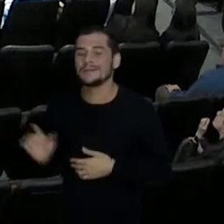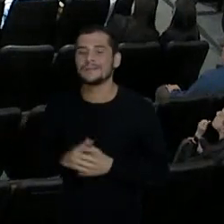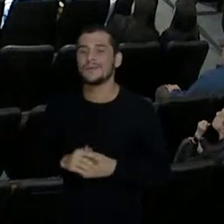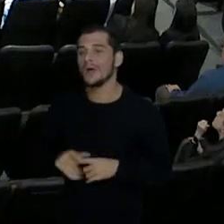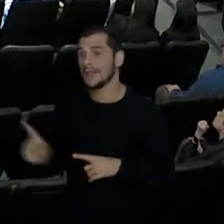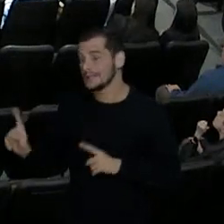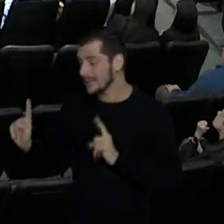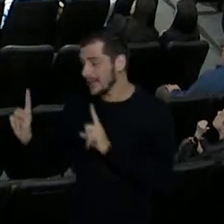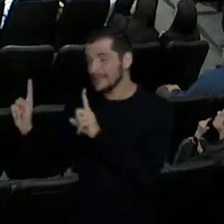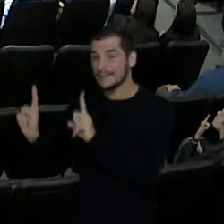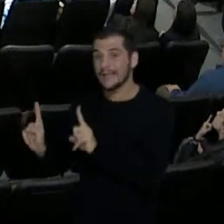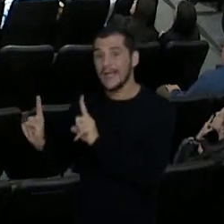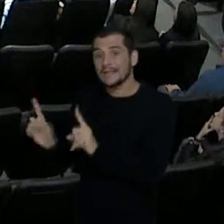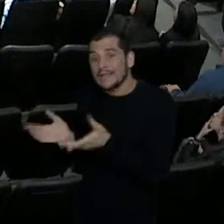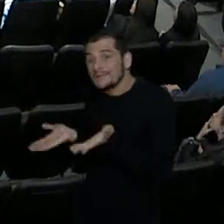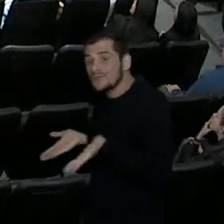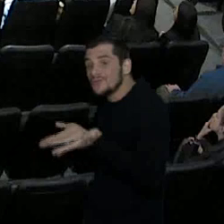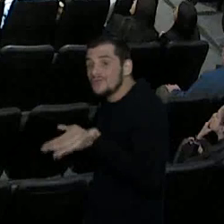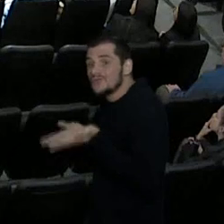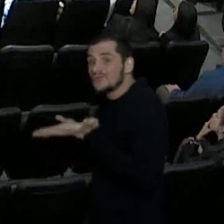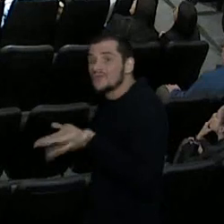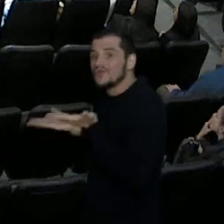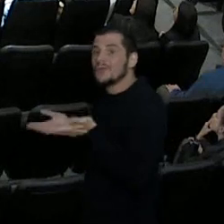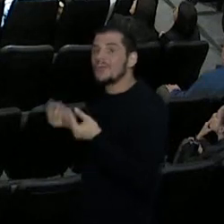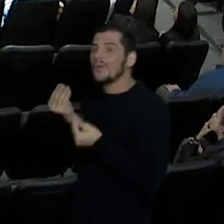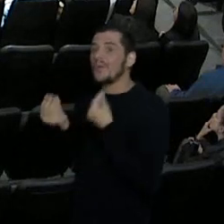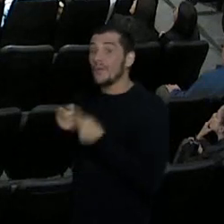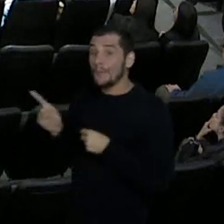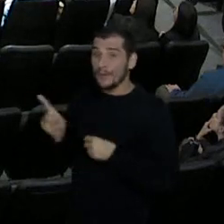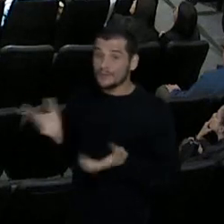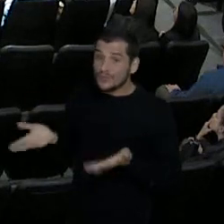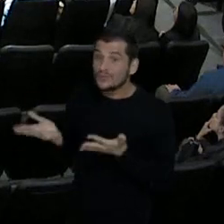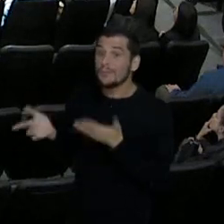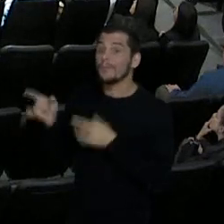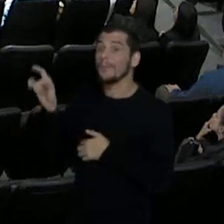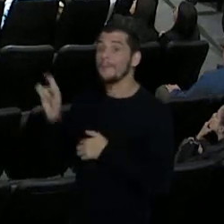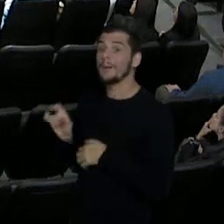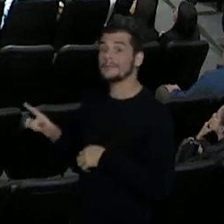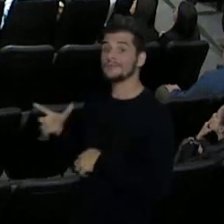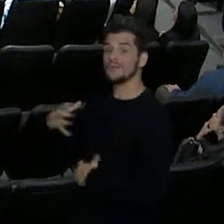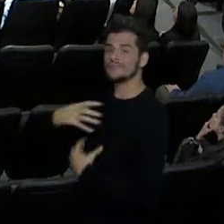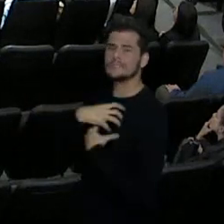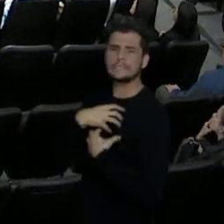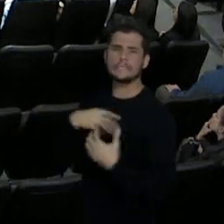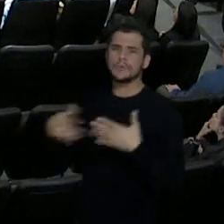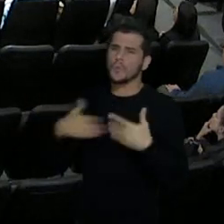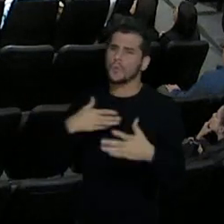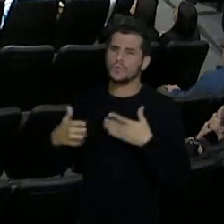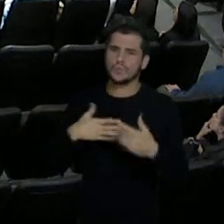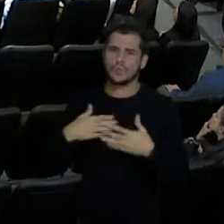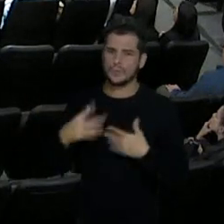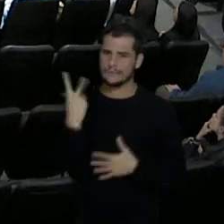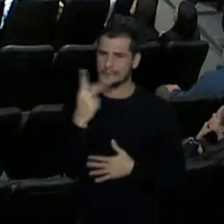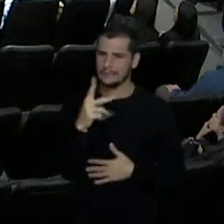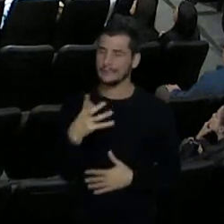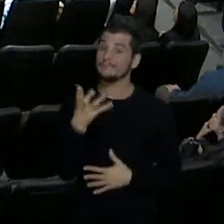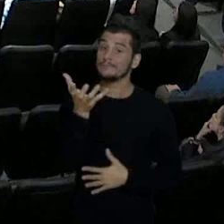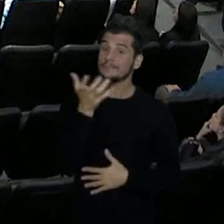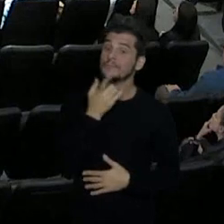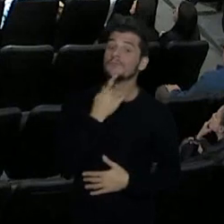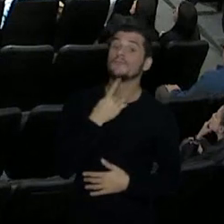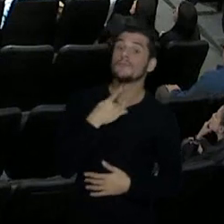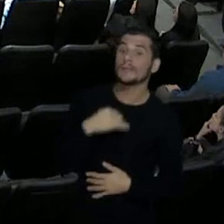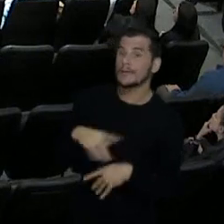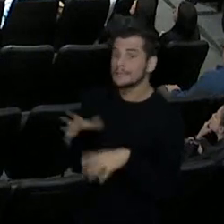lado a tua dupla você vai estimular a pessoa do jeito que você quiser você vai estimular a pessoa